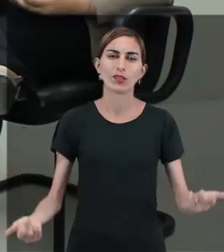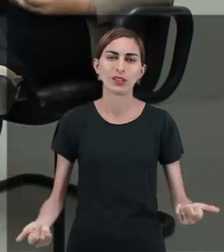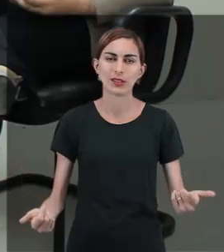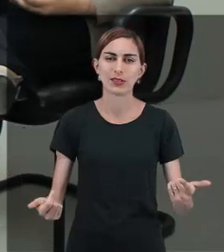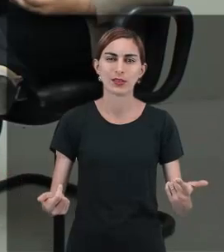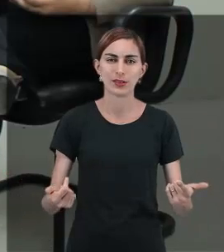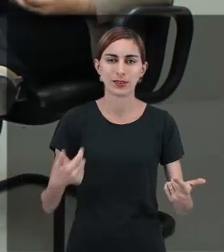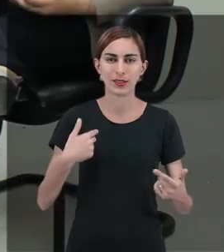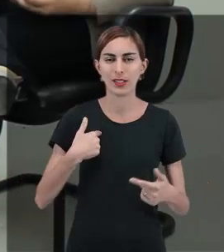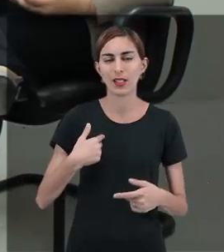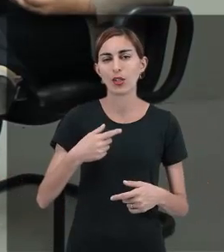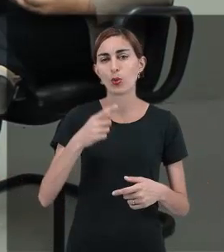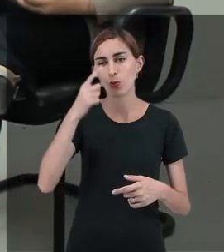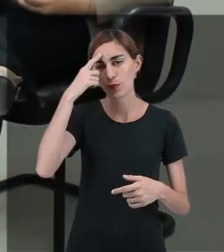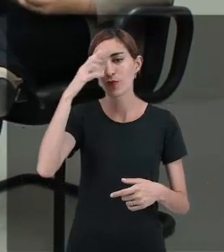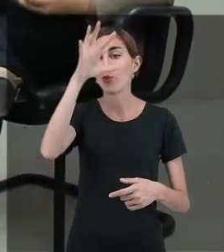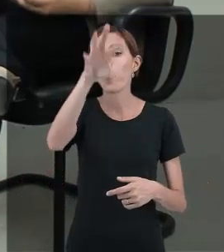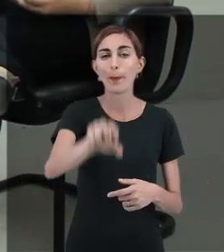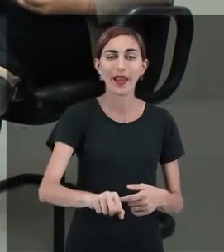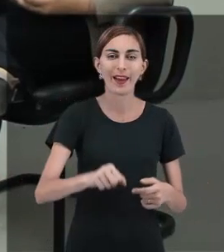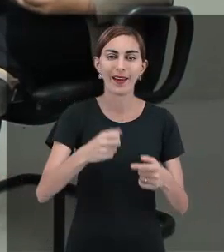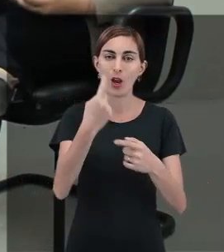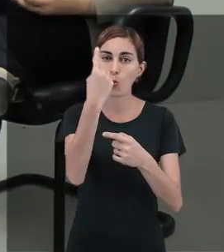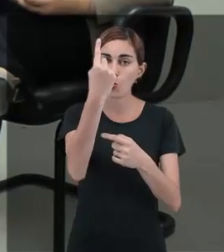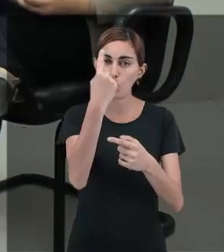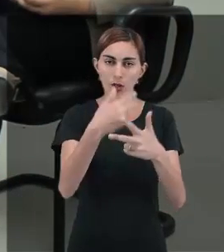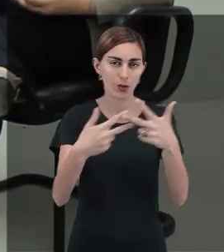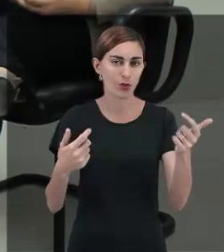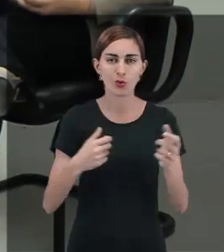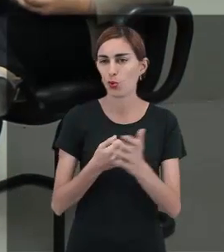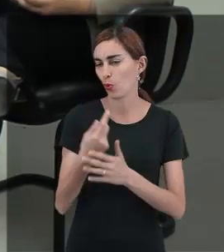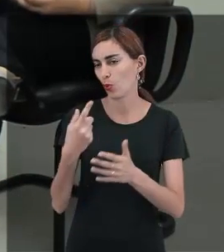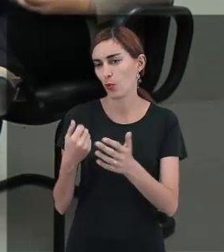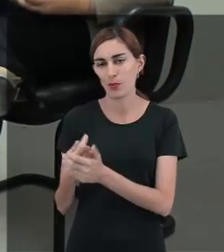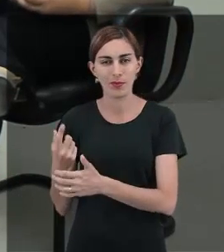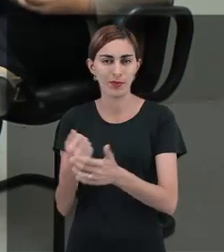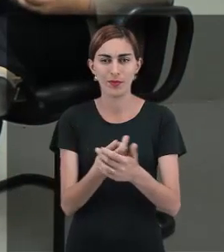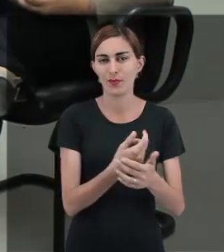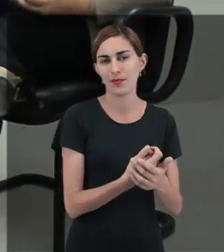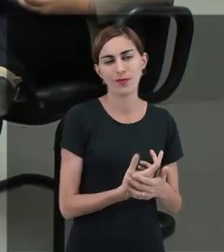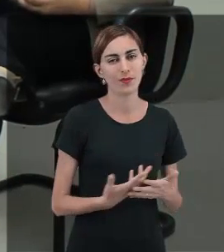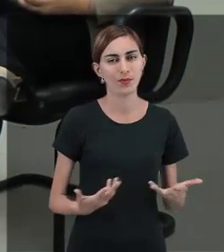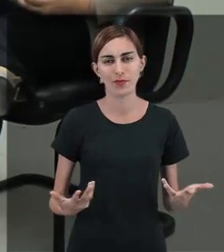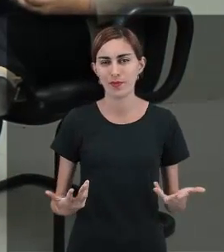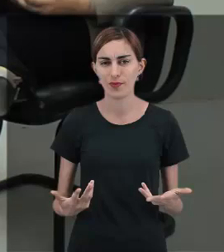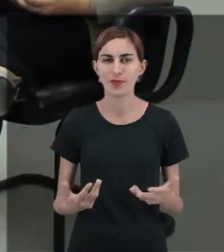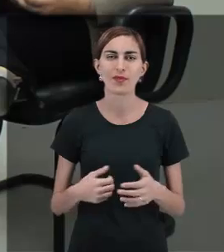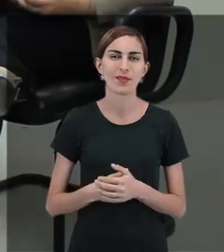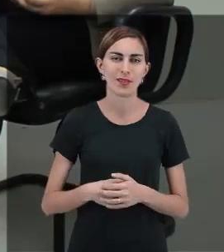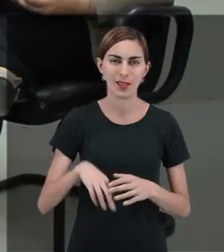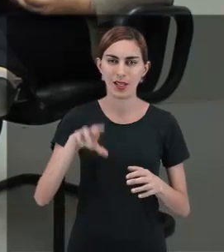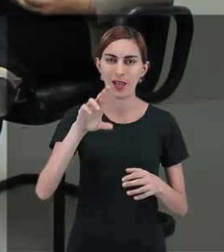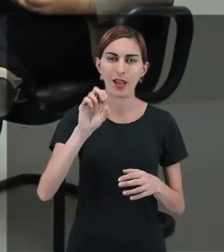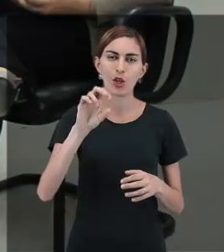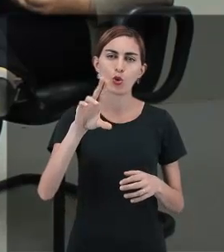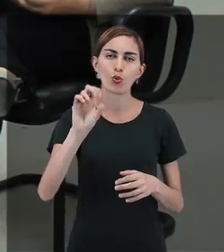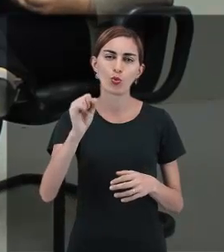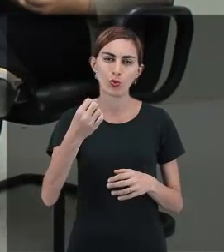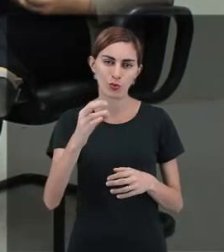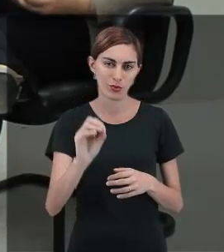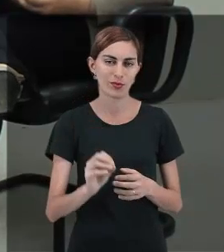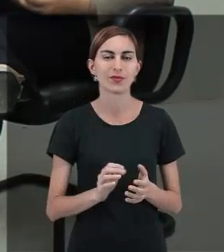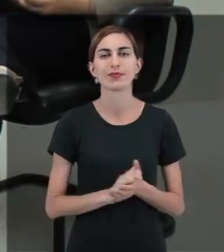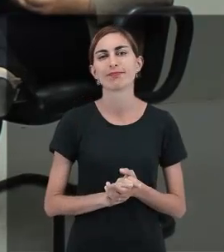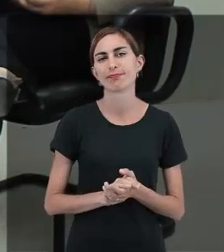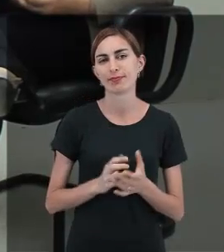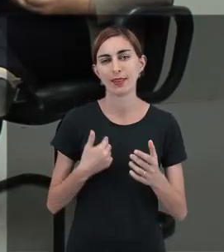dizer o que eu saí para comprar eu esqueci. Porque Tinha tanta coisa boa que foi por, assim, por impulso que eu acabei comprando e esqueci de comprar o